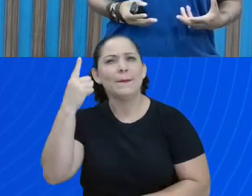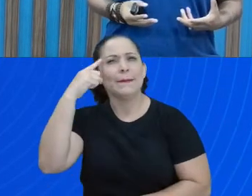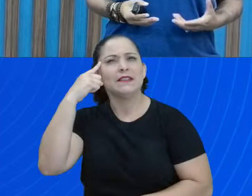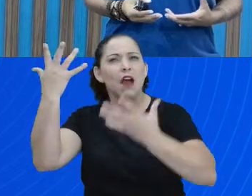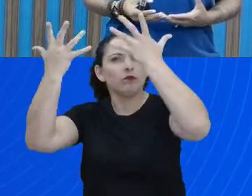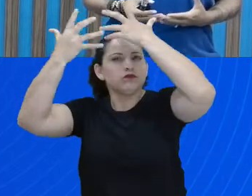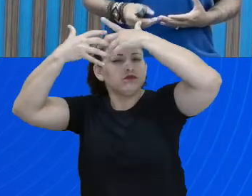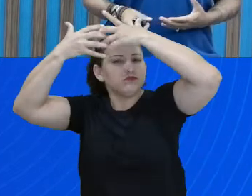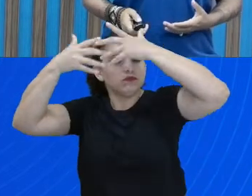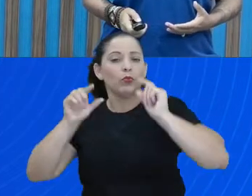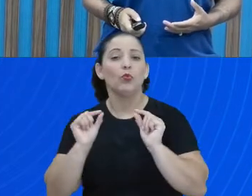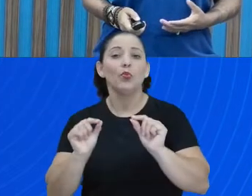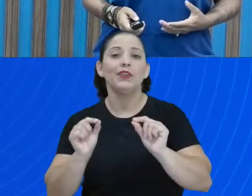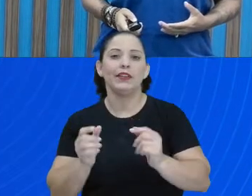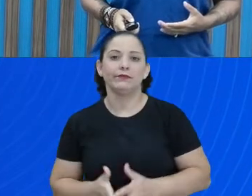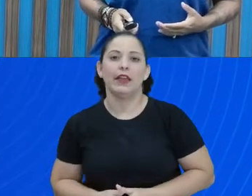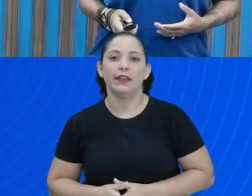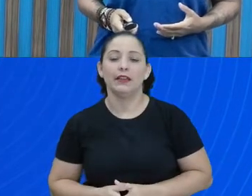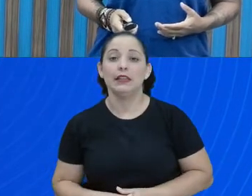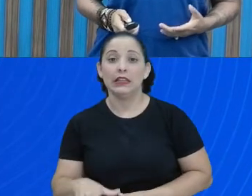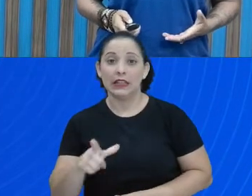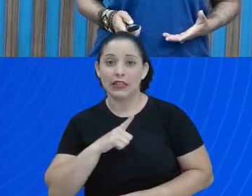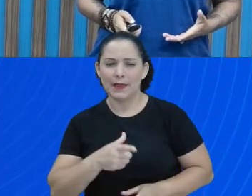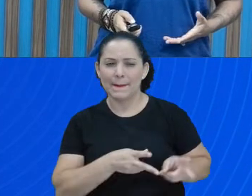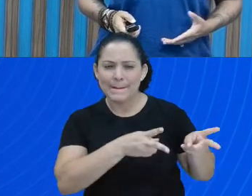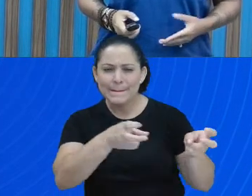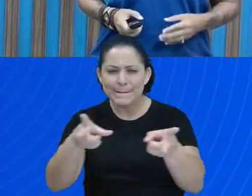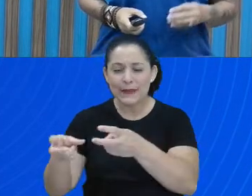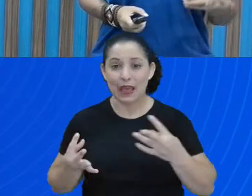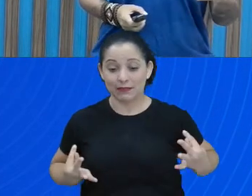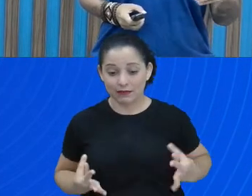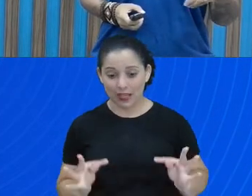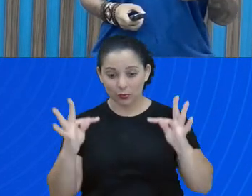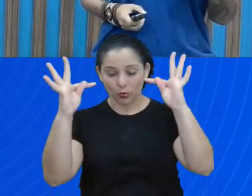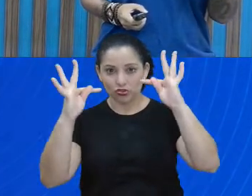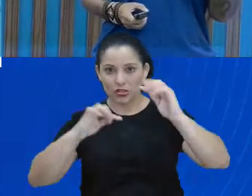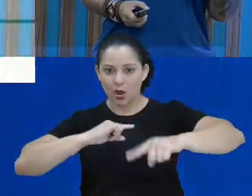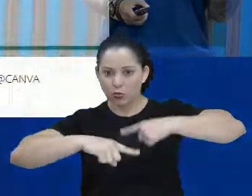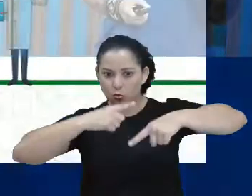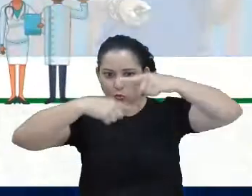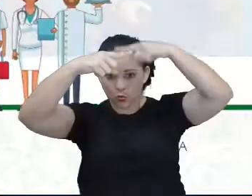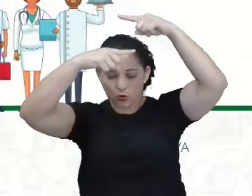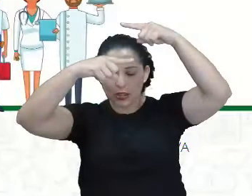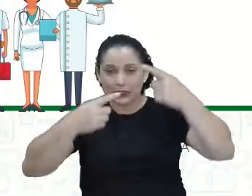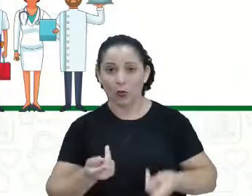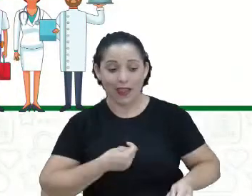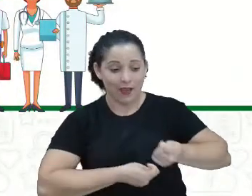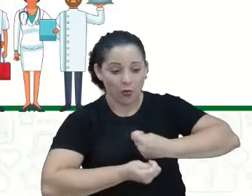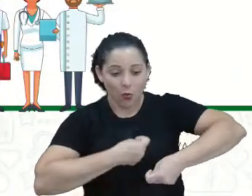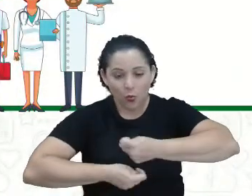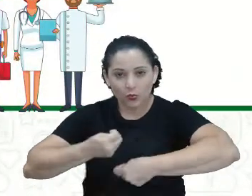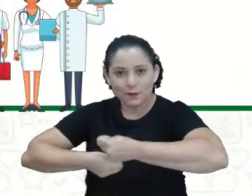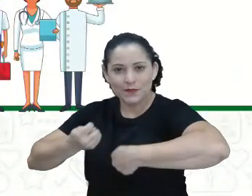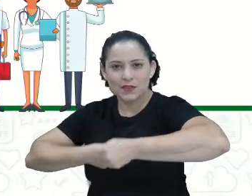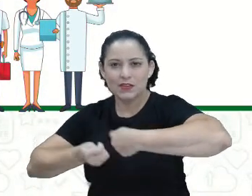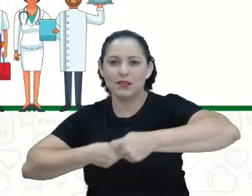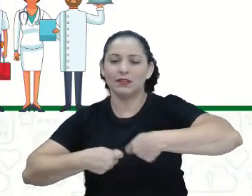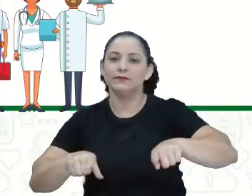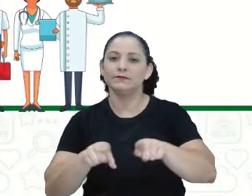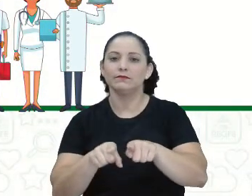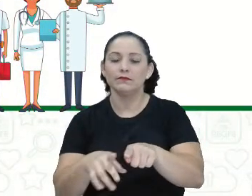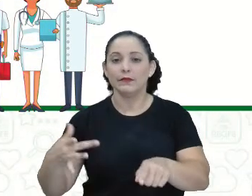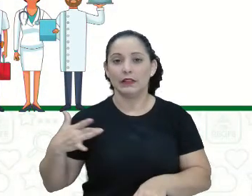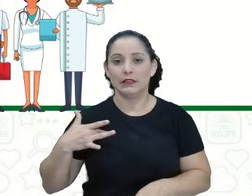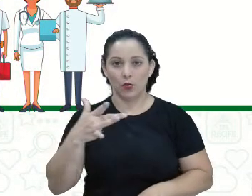disso? Então, esse crescimento da tecnologia, a desaceleração da economia e a situação da